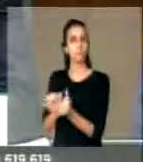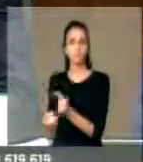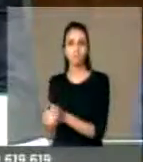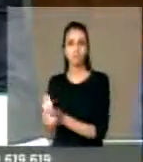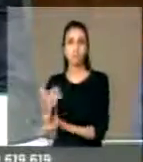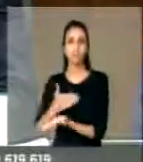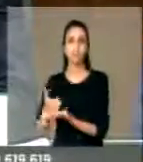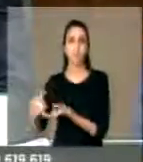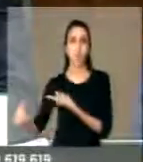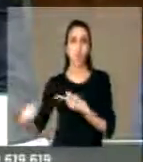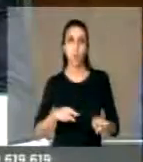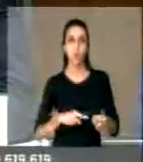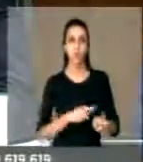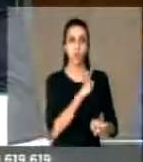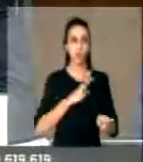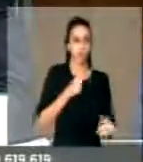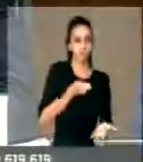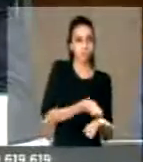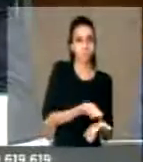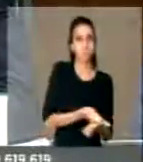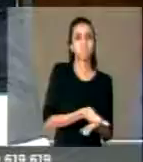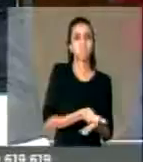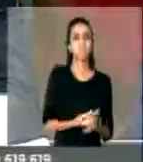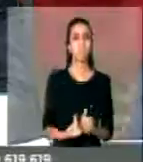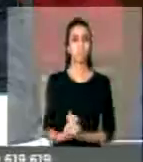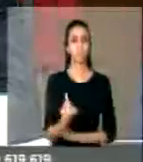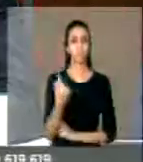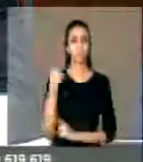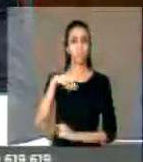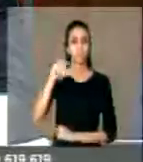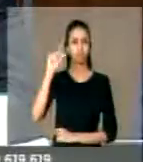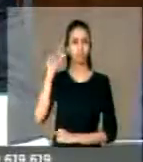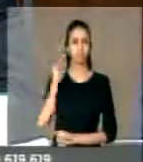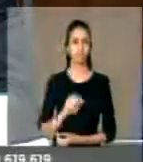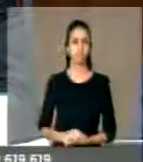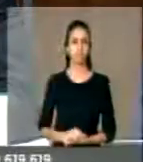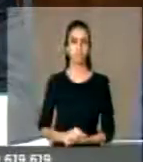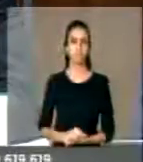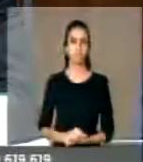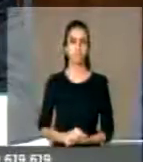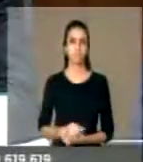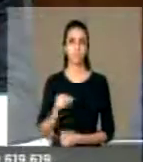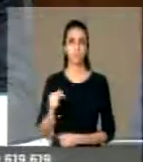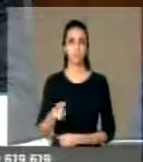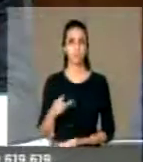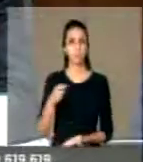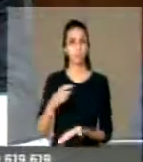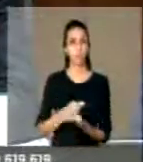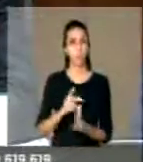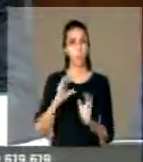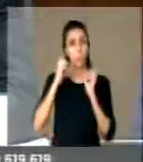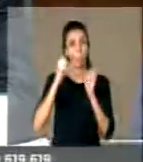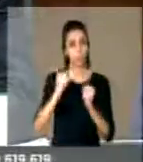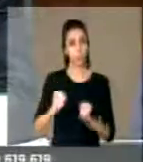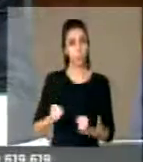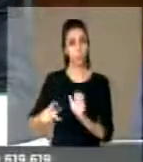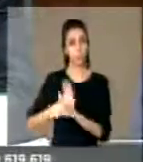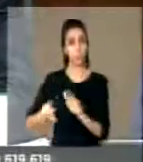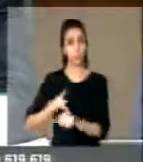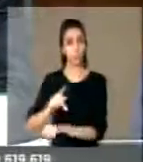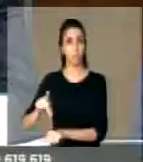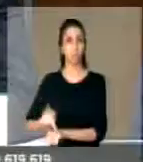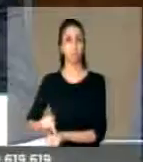o jugo autoritário, herança do antigo regime. A limitação ao poder estatal, em benefício